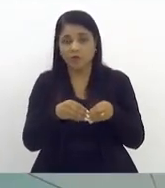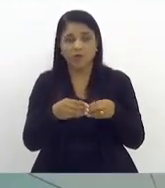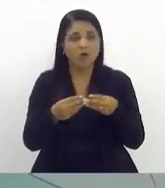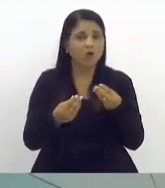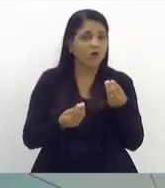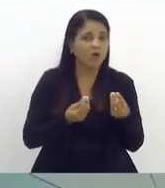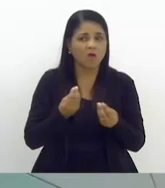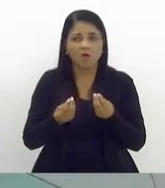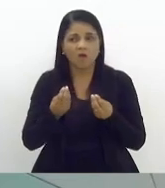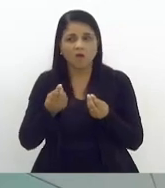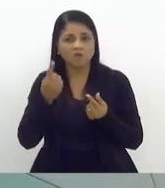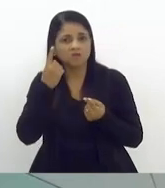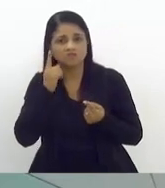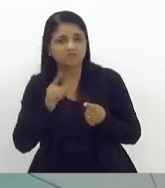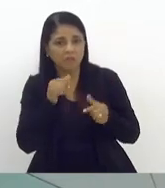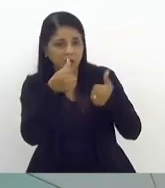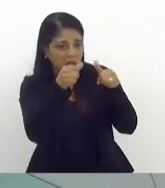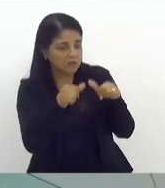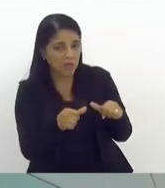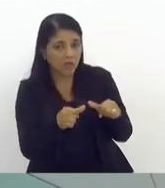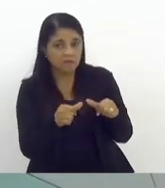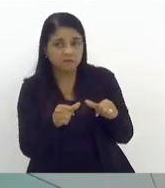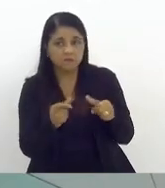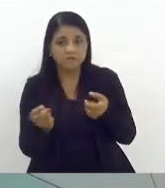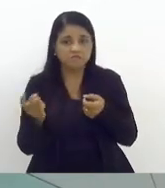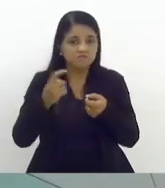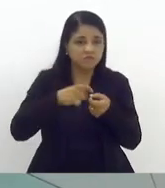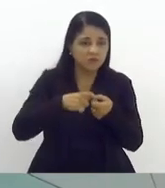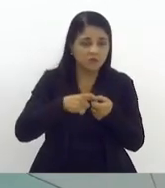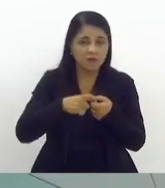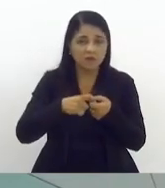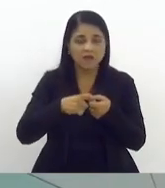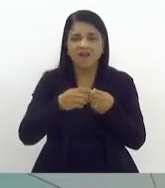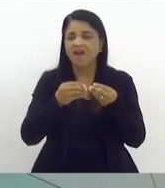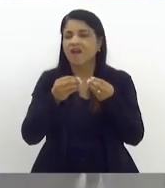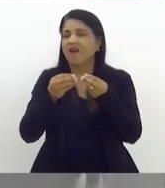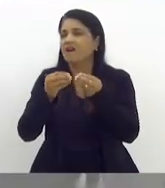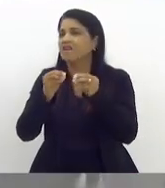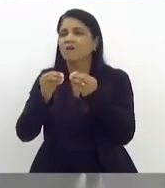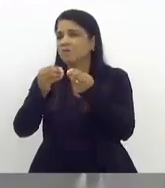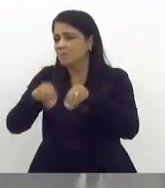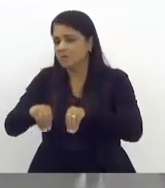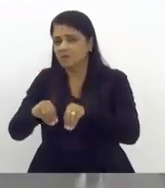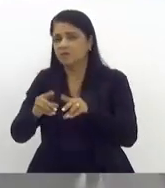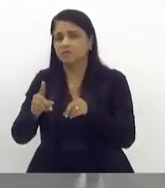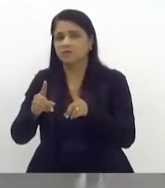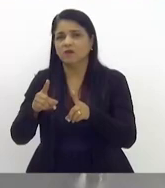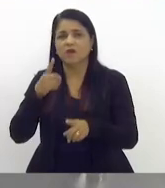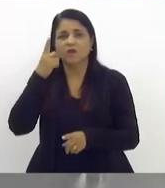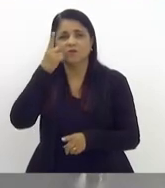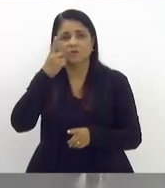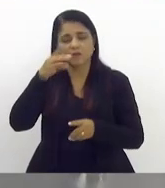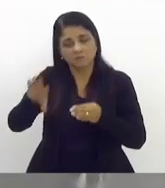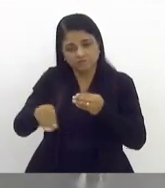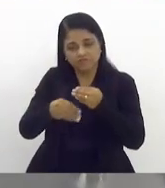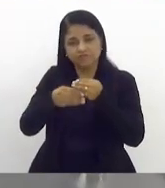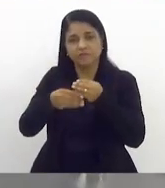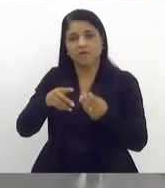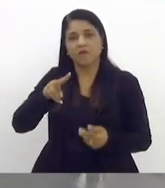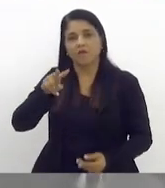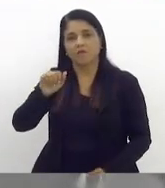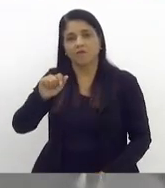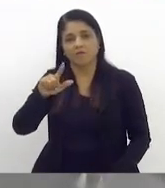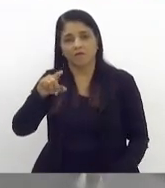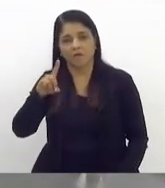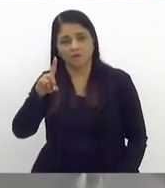a análise, se não chegar lá de volta... A prejudicabilidade era do deputado, era uma anexação do deputado Valdecido, num